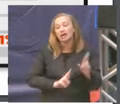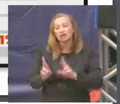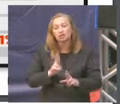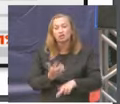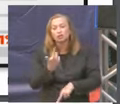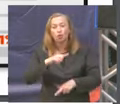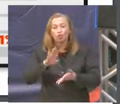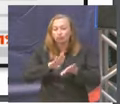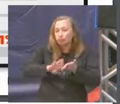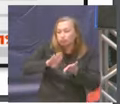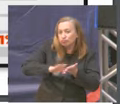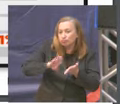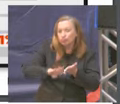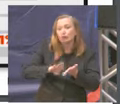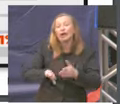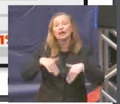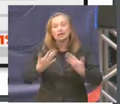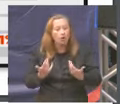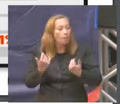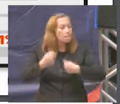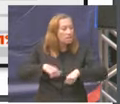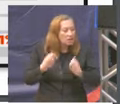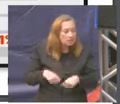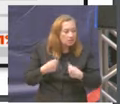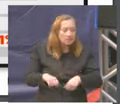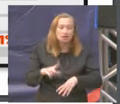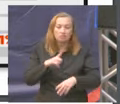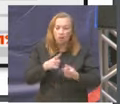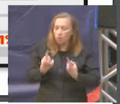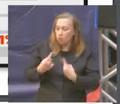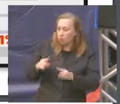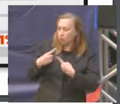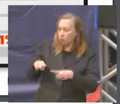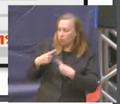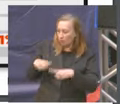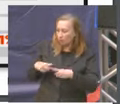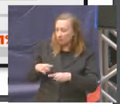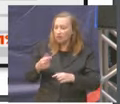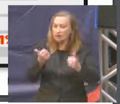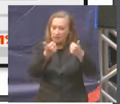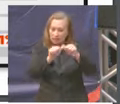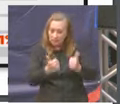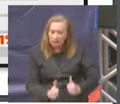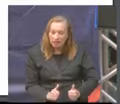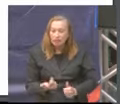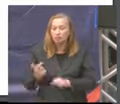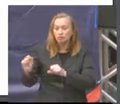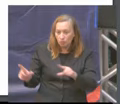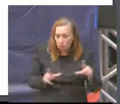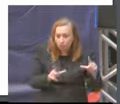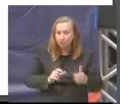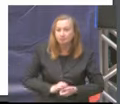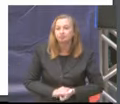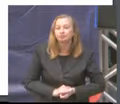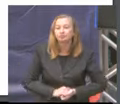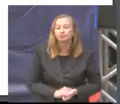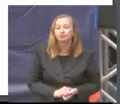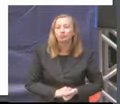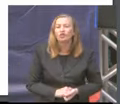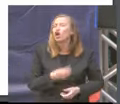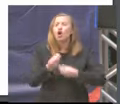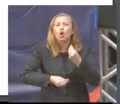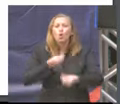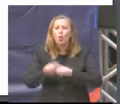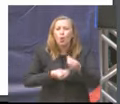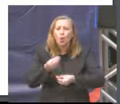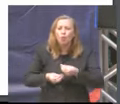demais resíduos. Né? Então, acho que a gente precisa ter essa provocação e essa análise. Próximo. E como a